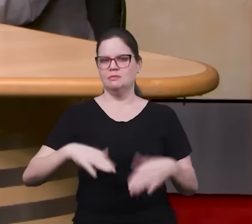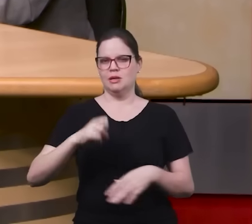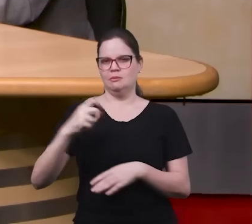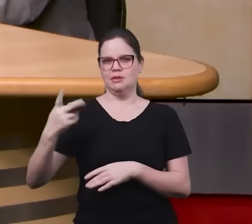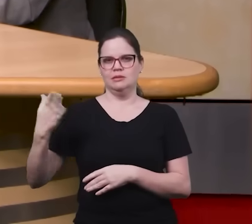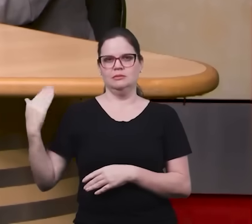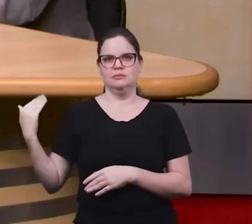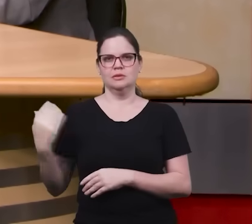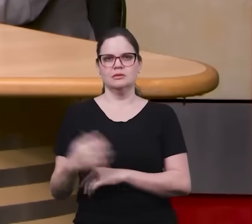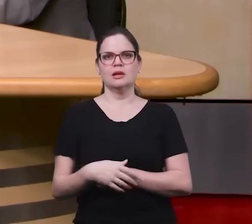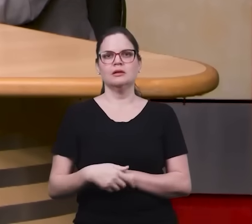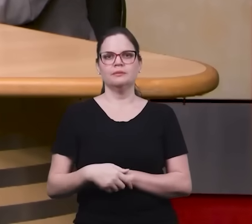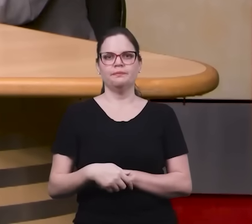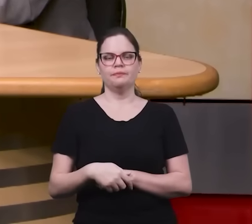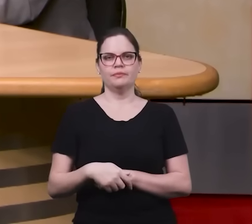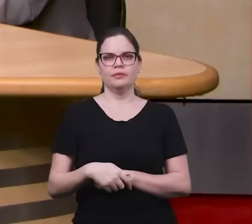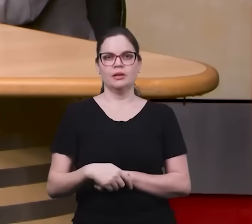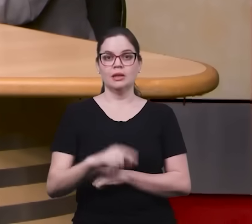vez um comentário de um